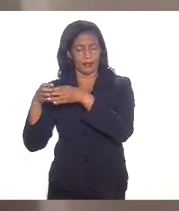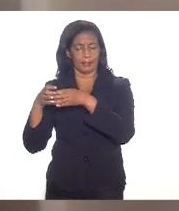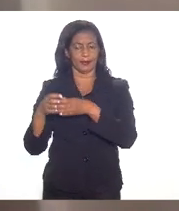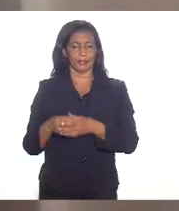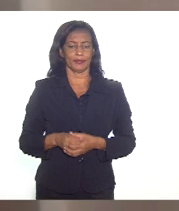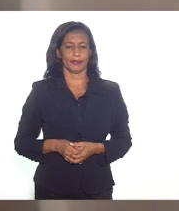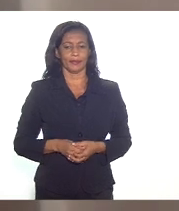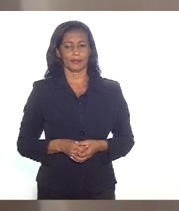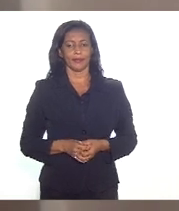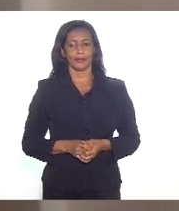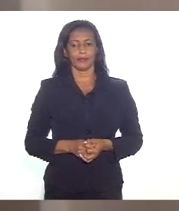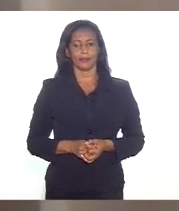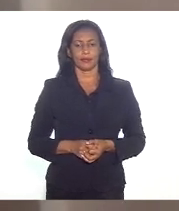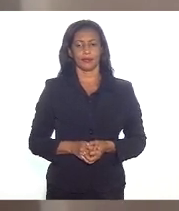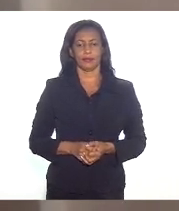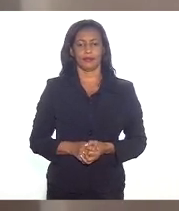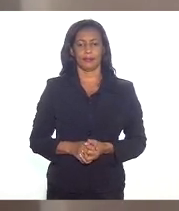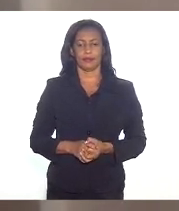favor.